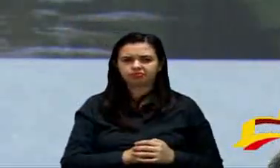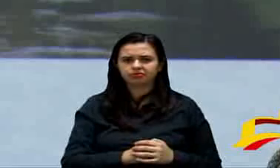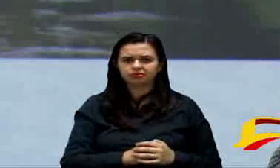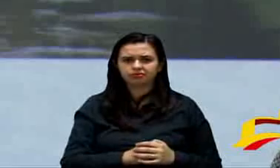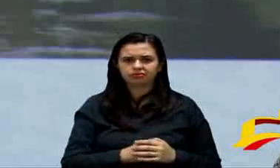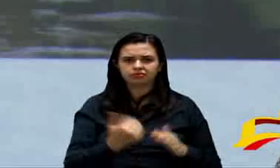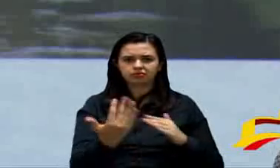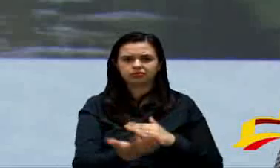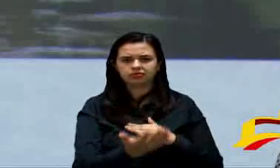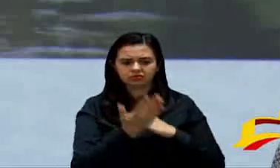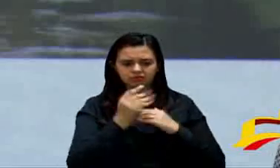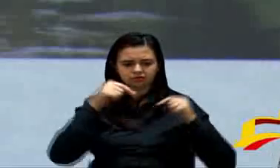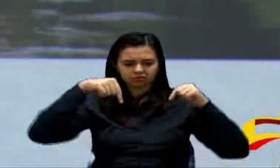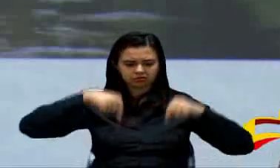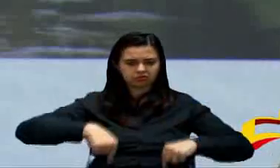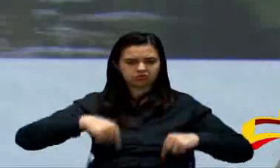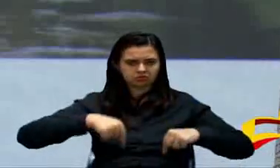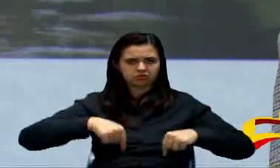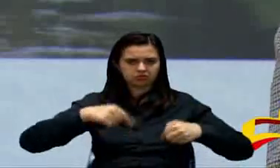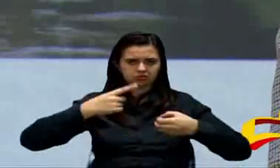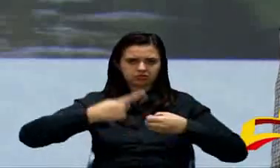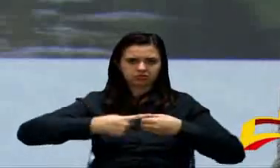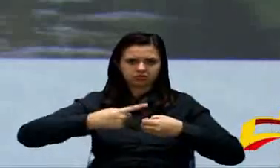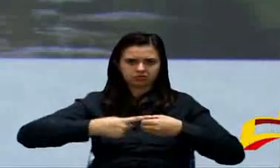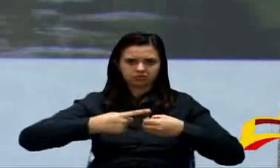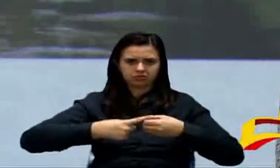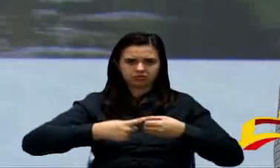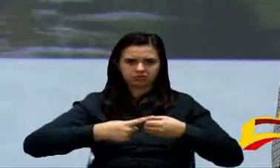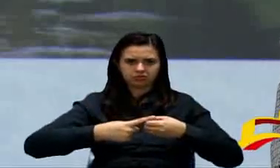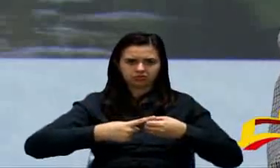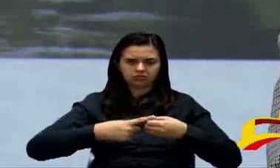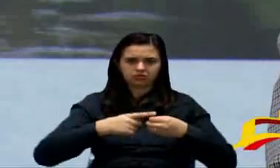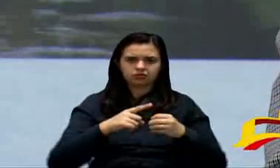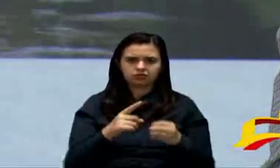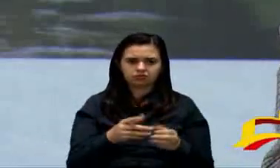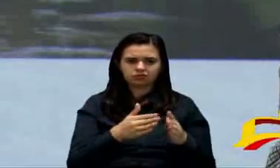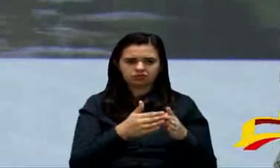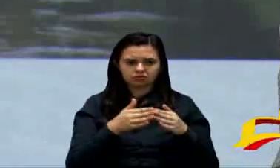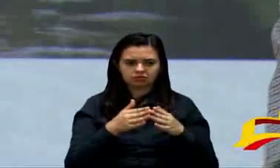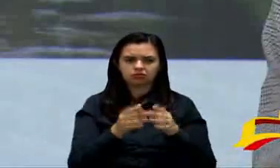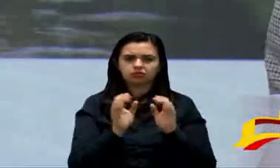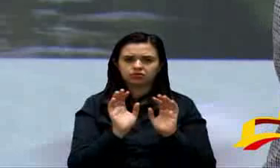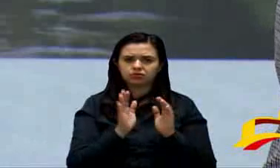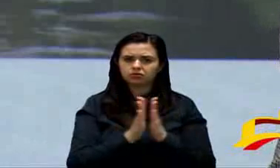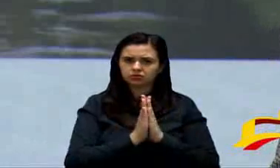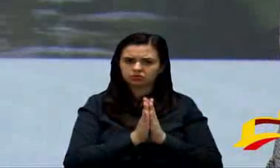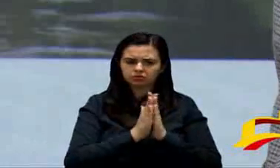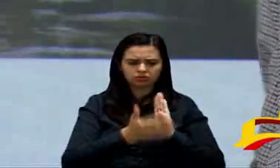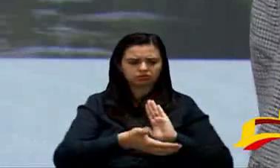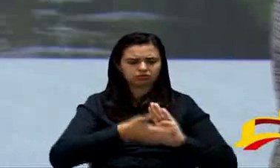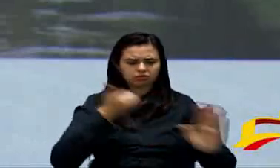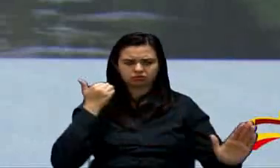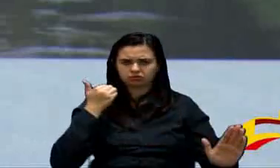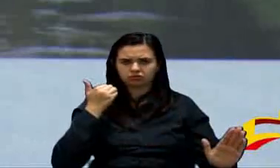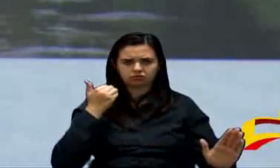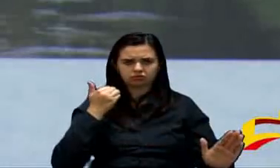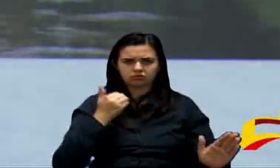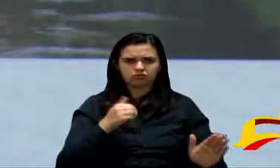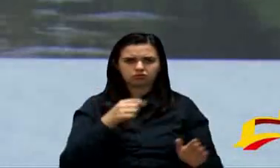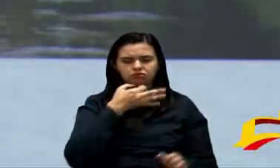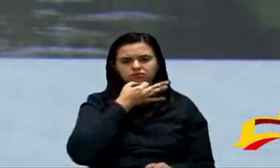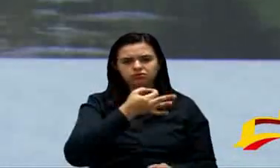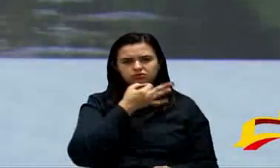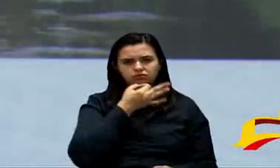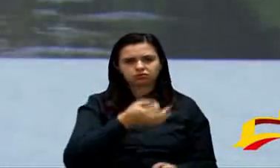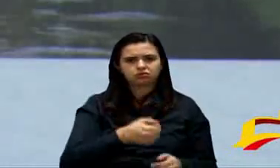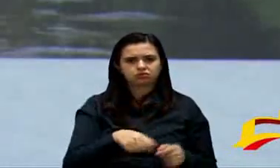vida. Por isso, vereadores, peço a rejeição dessa moção que vai abalar as estruturas do Brasil, se aprovada. E da